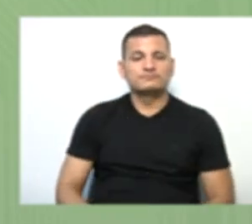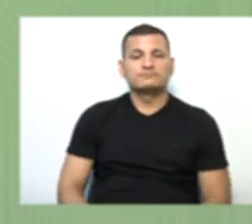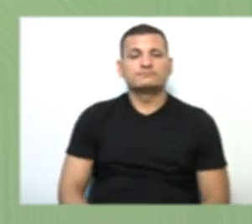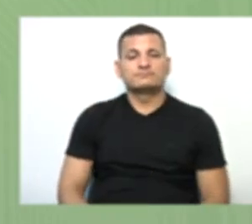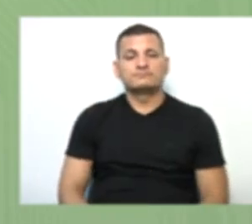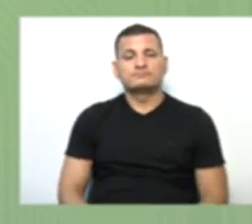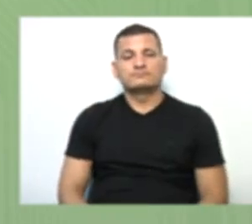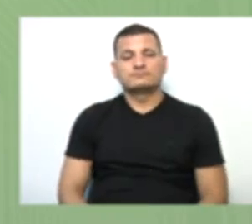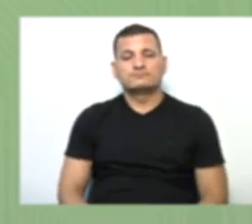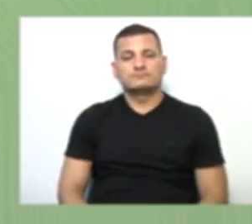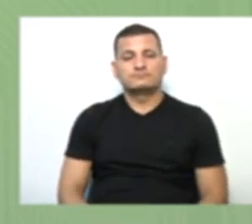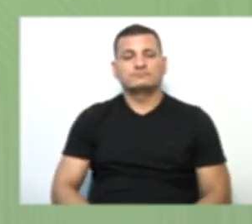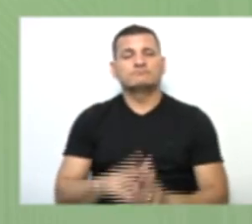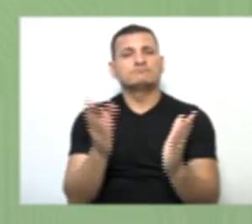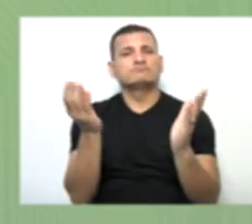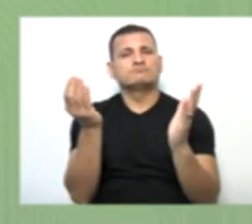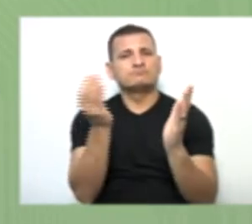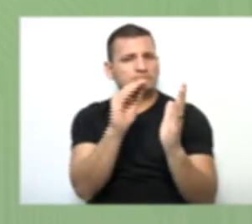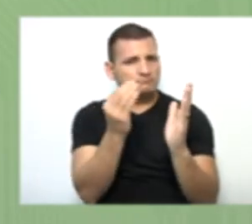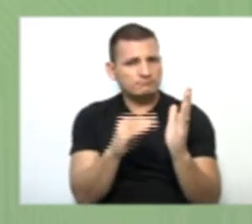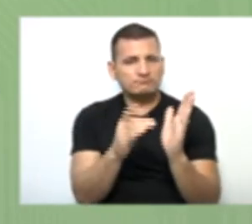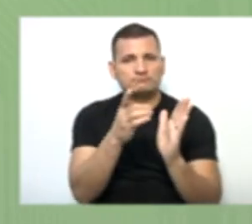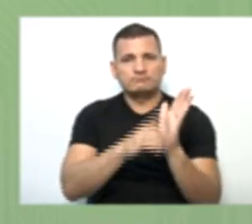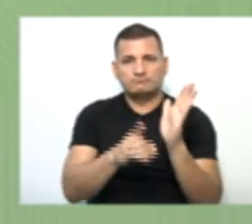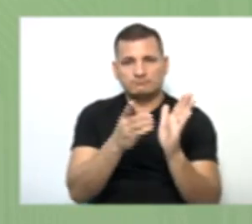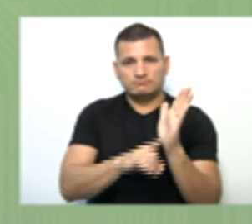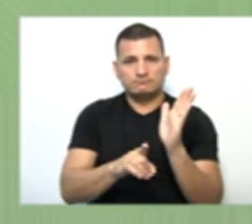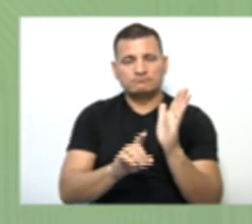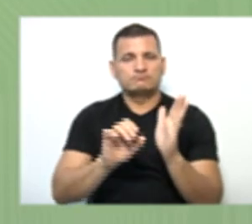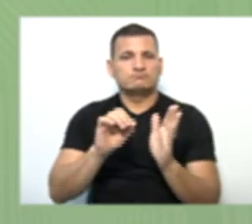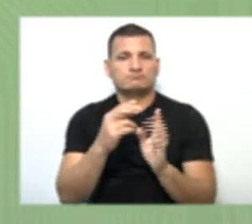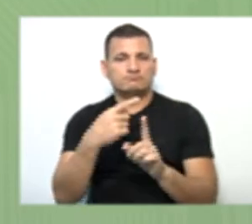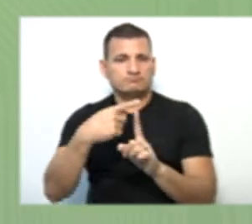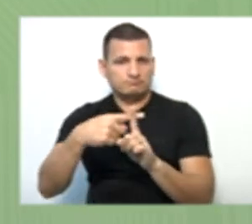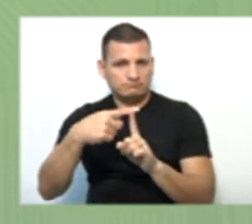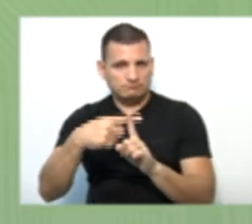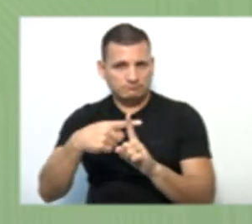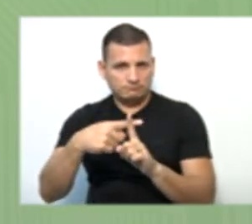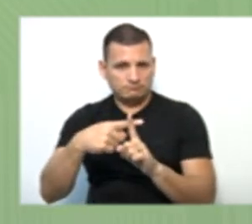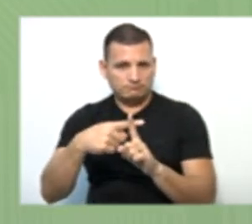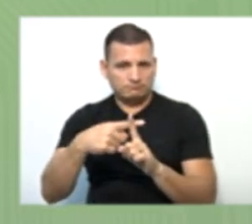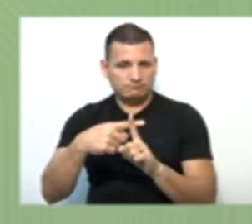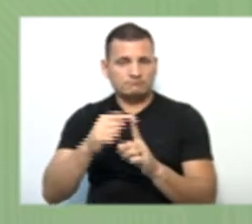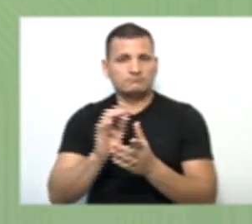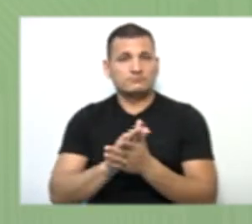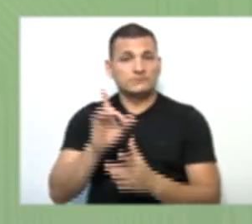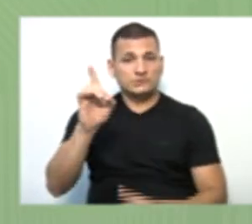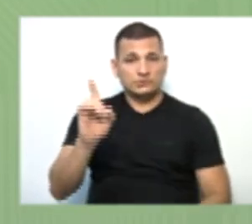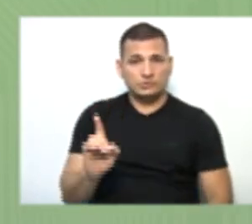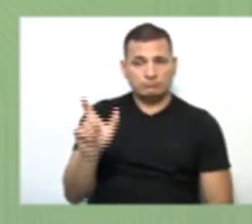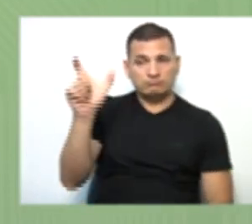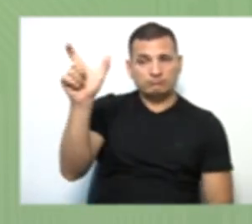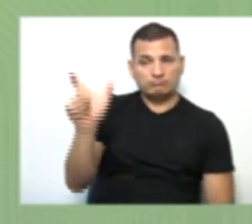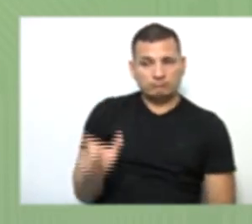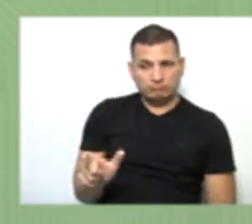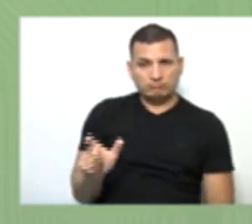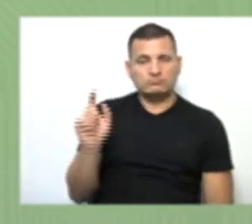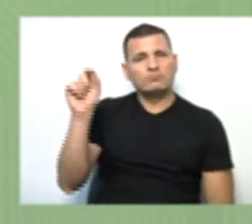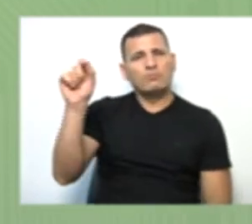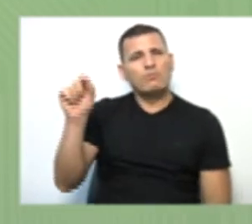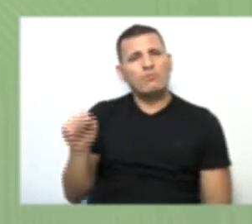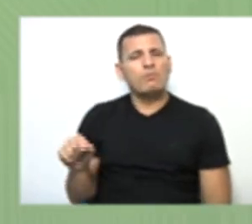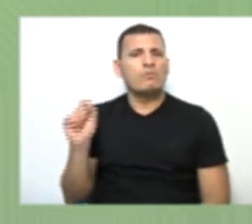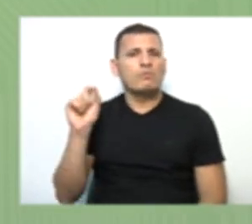Os lançamentos a débito e a crédito, em seu lado direito, são registrados as